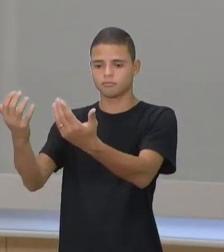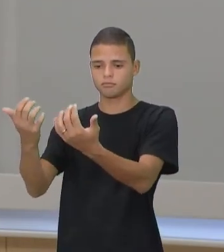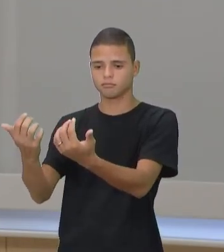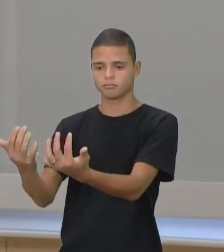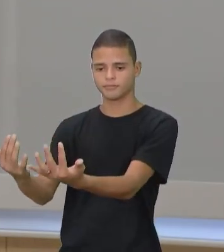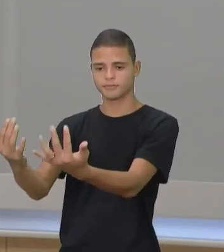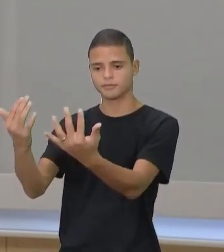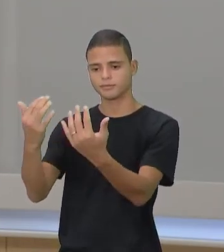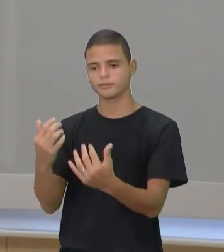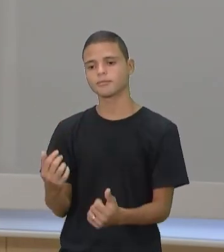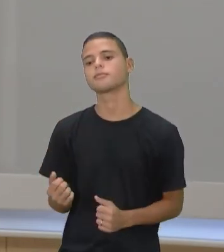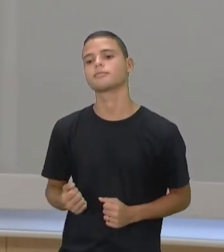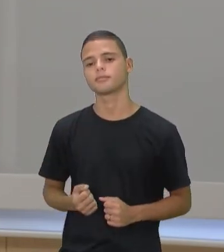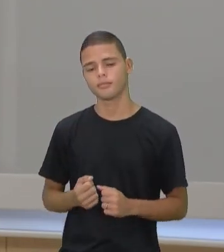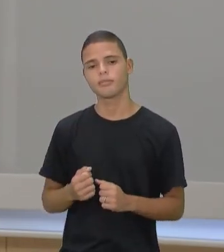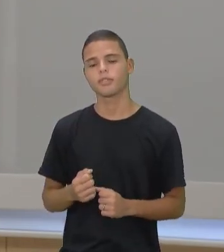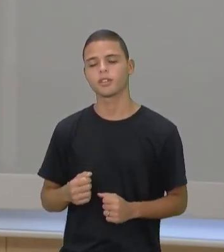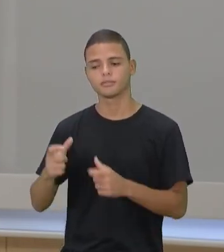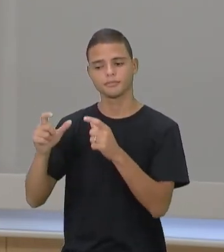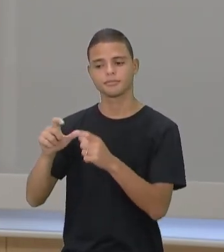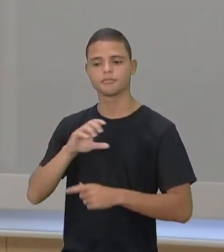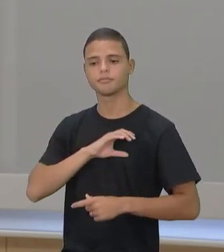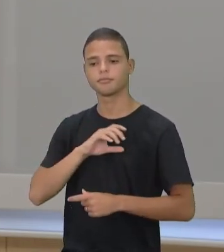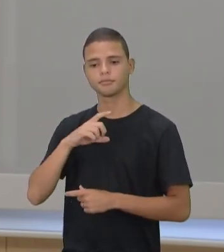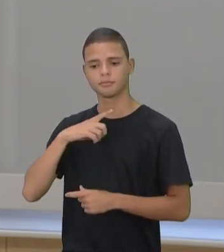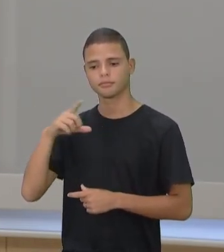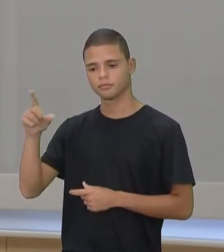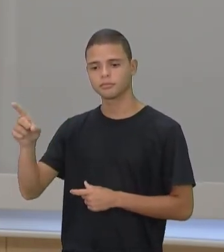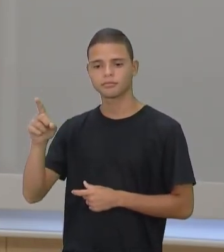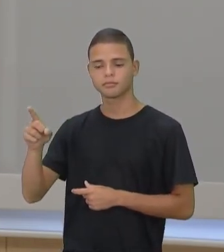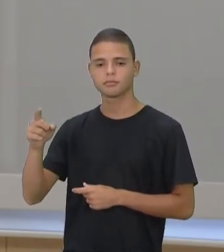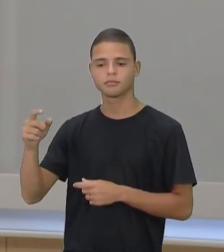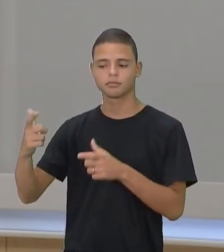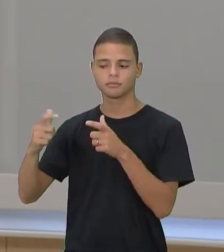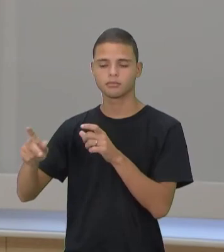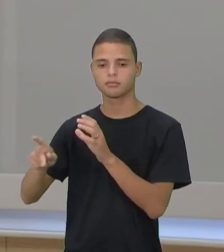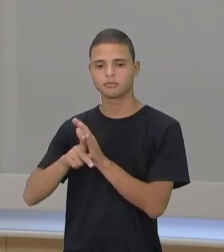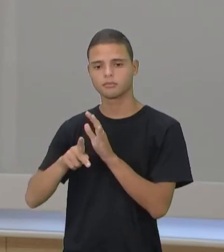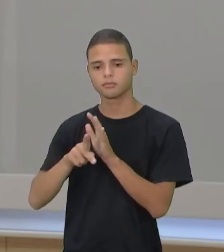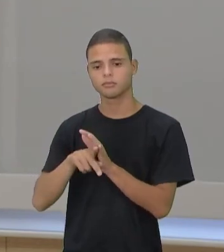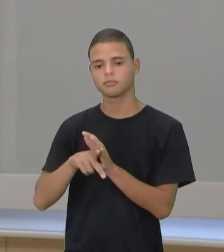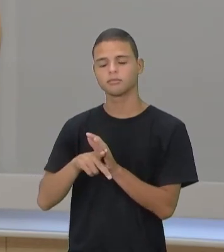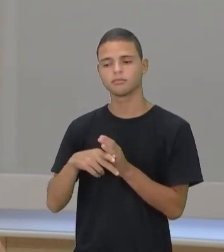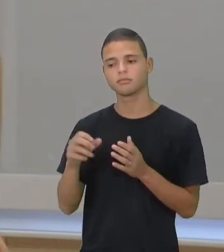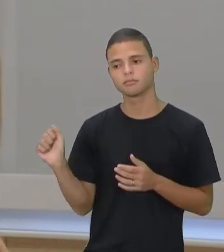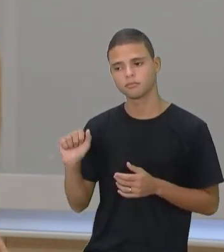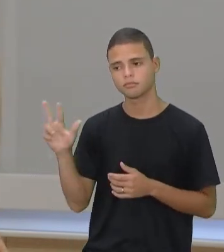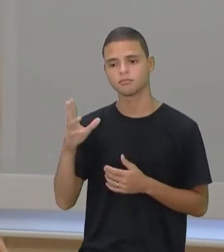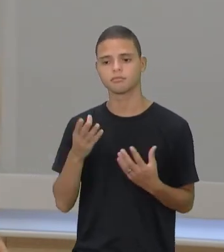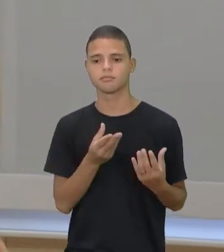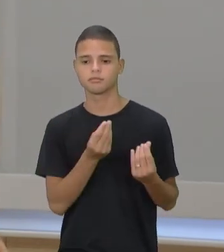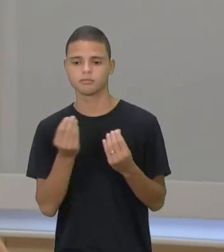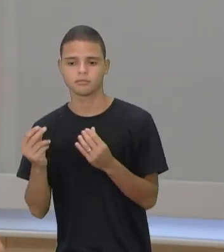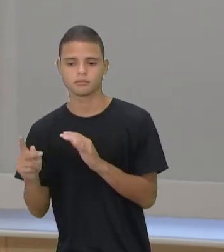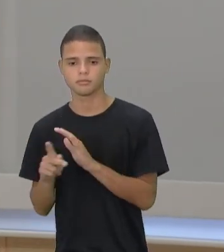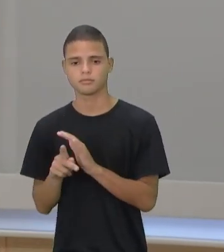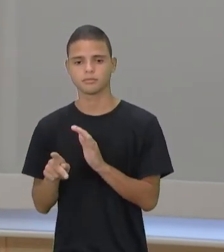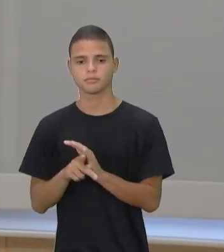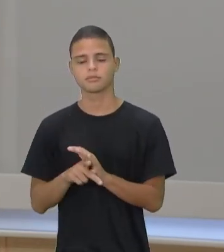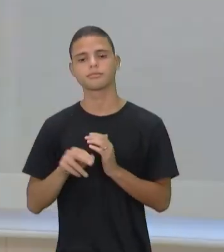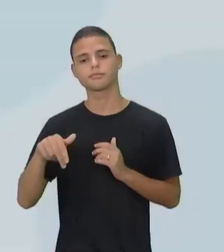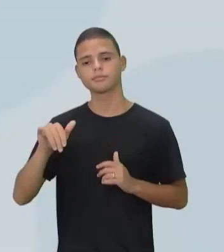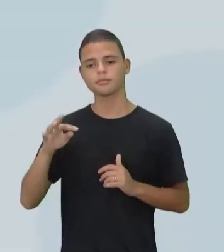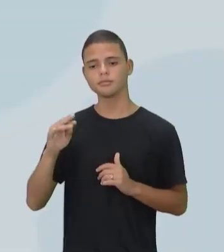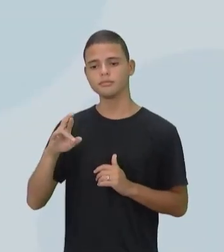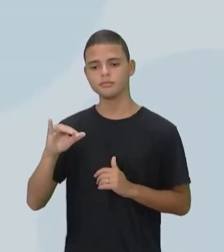sódio, o Chile tem lá no deserto do Atacama uma região natural riquíssima em depósito de